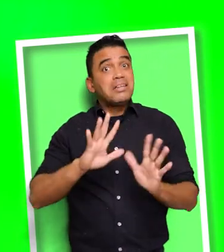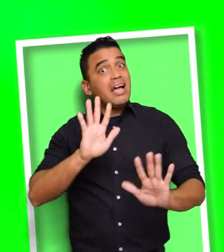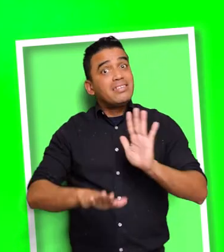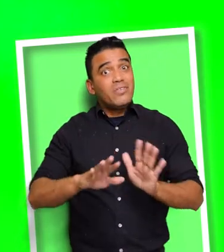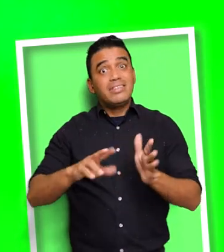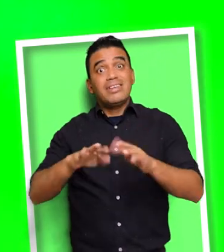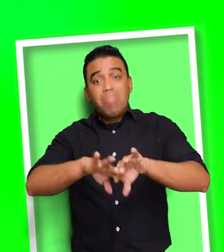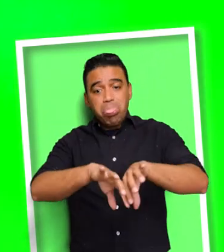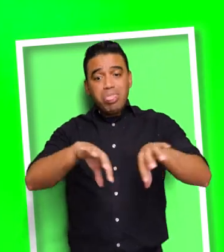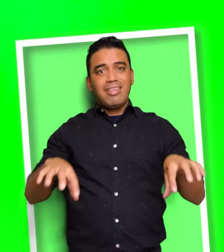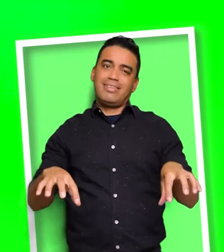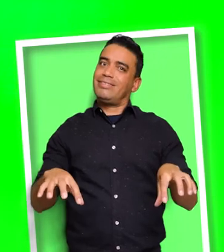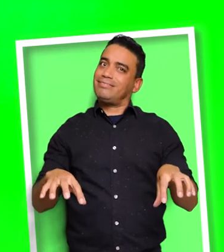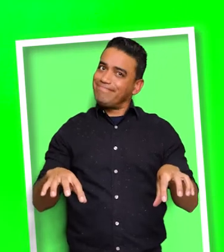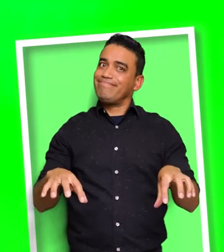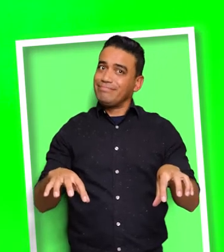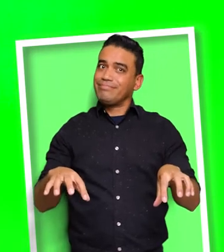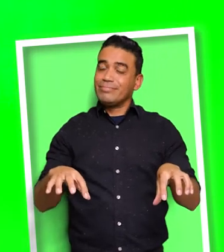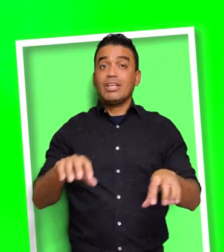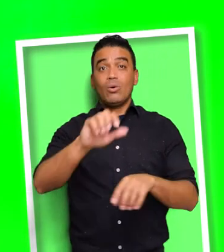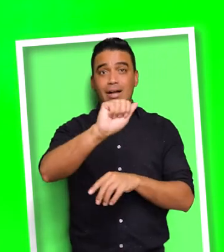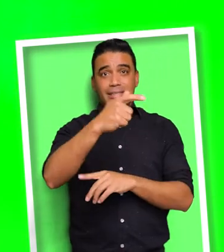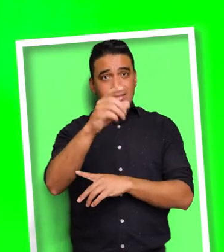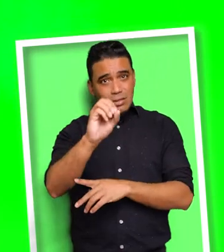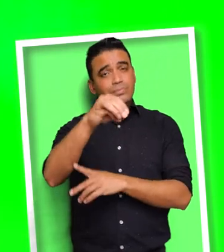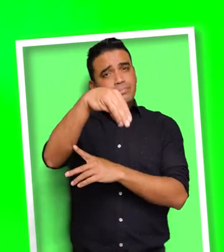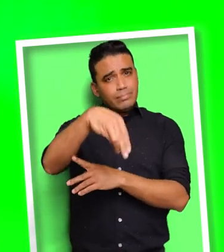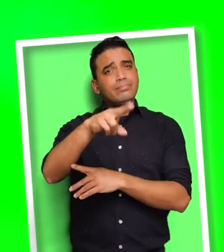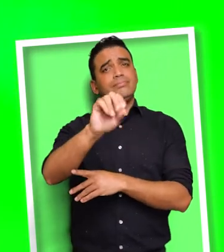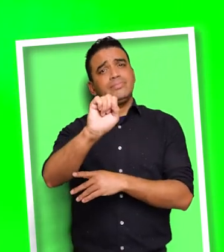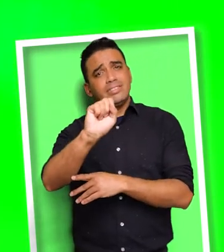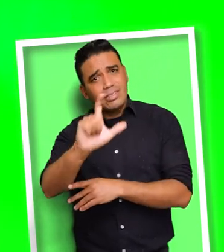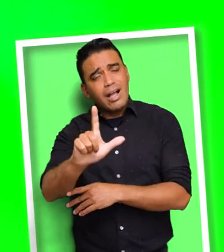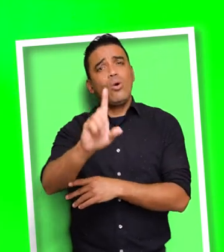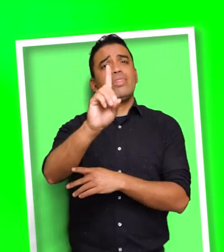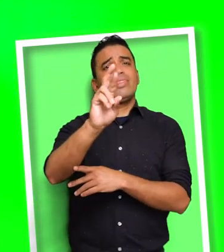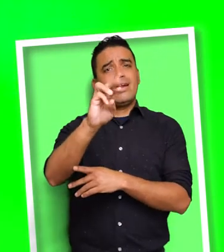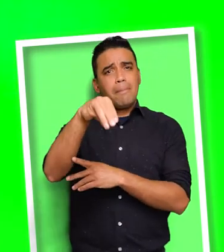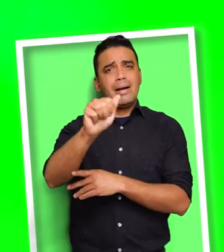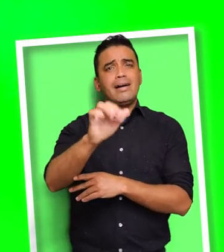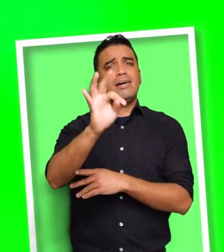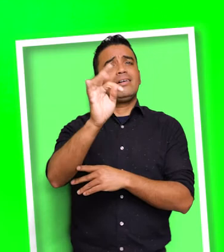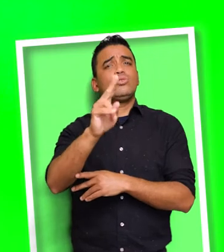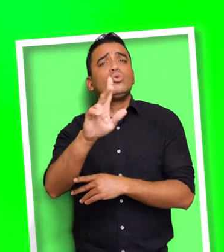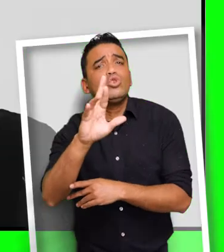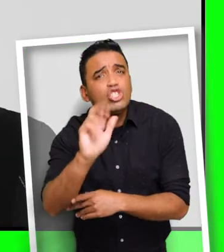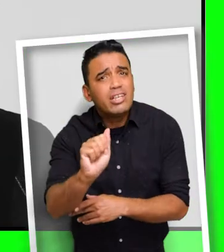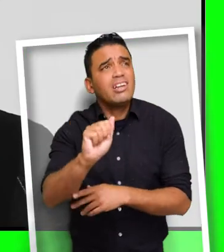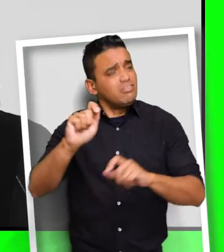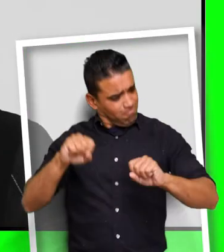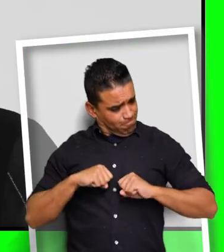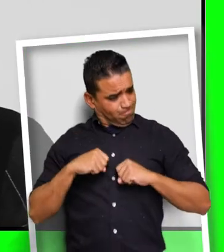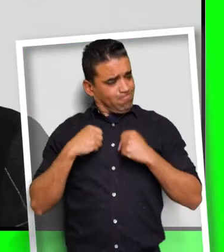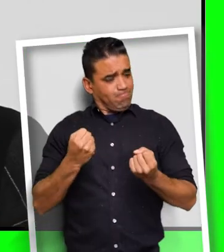vezes é descolado com a história. A ação musical dramatúrgica é o contrário, a gente faz um esforço para que a